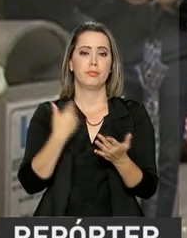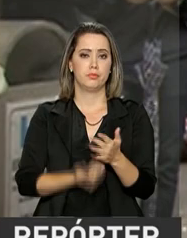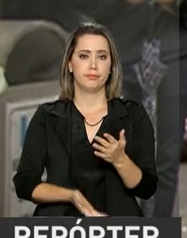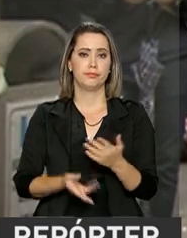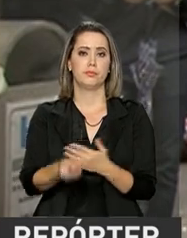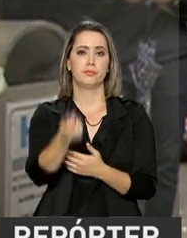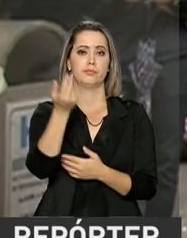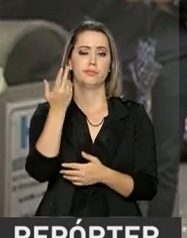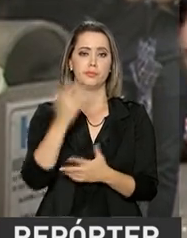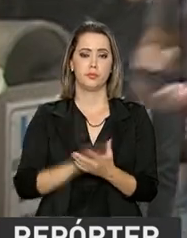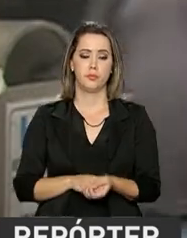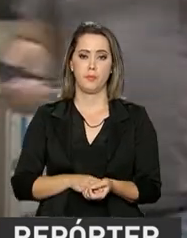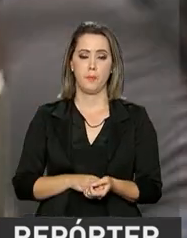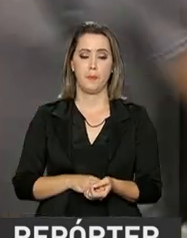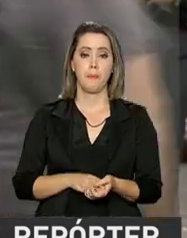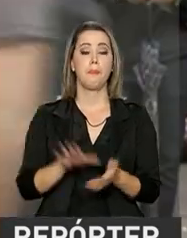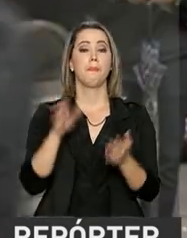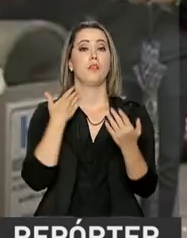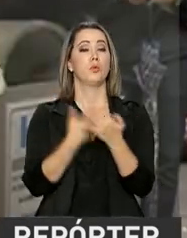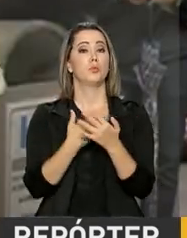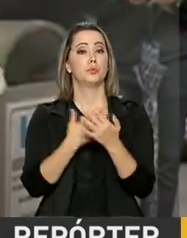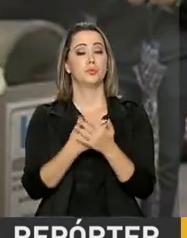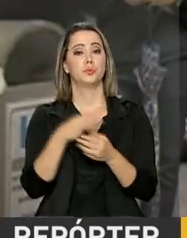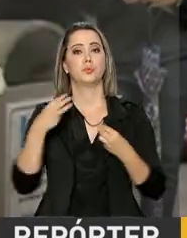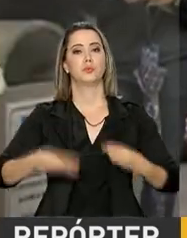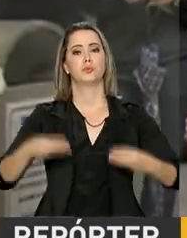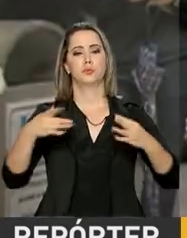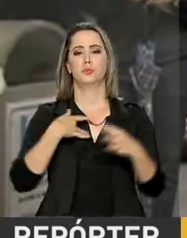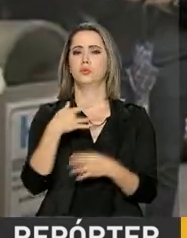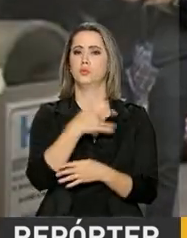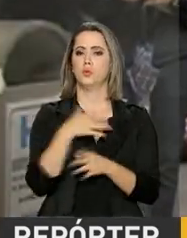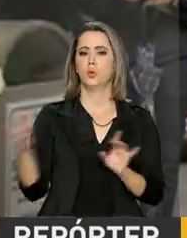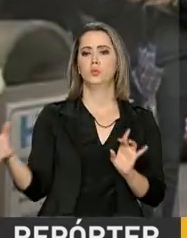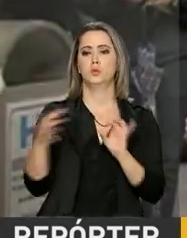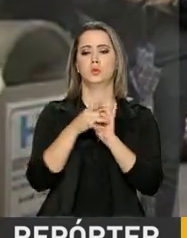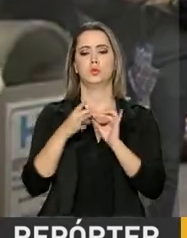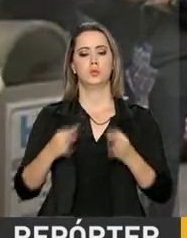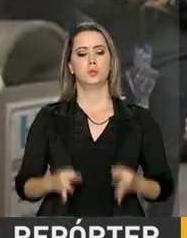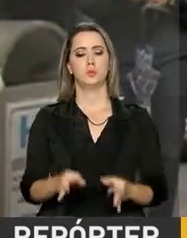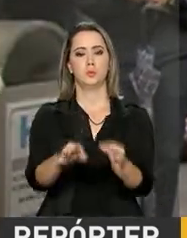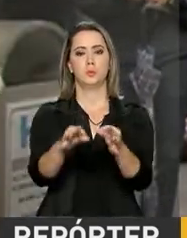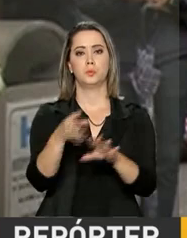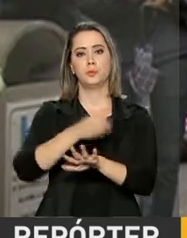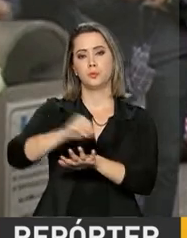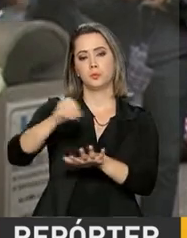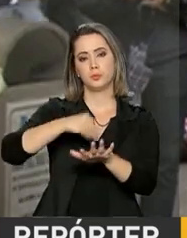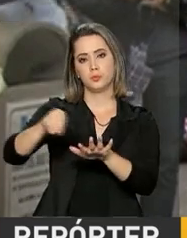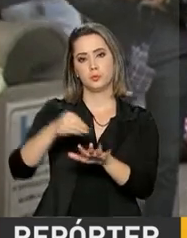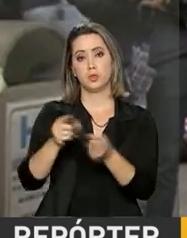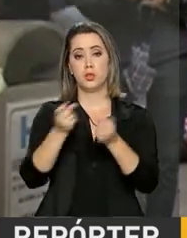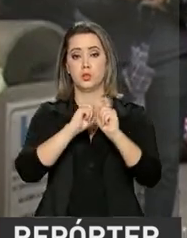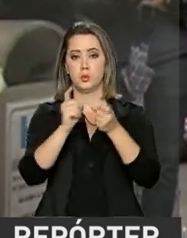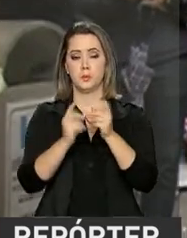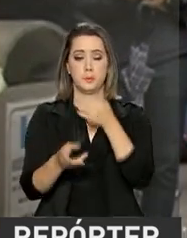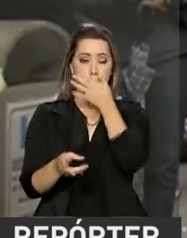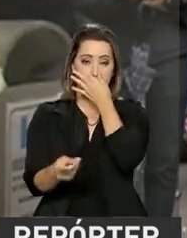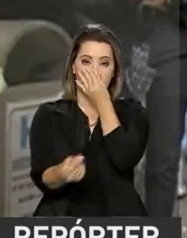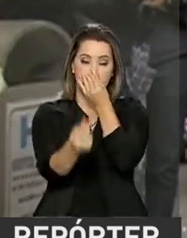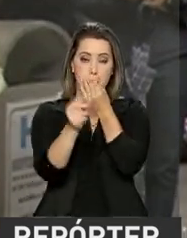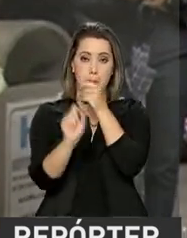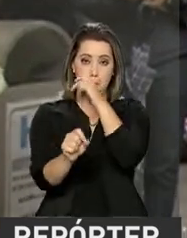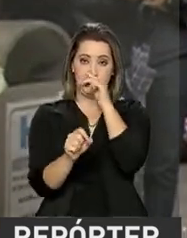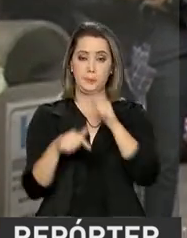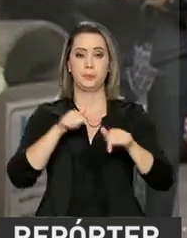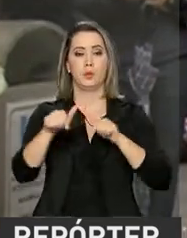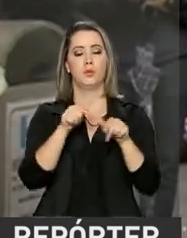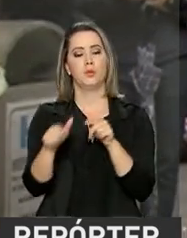estudos do Ministério da Saúde mostram que com o uso Integrado de tecnologia e de informações na gestão do dinheiro e do trabalho das equipes do